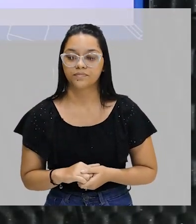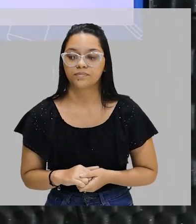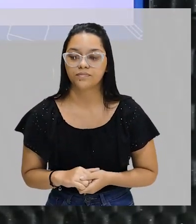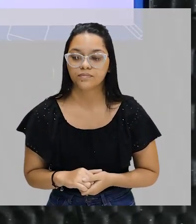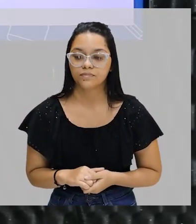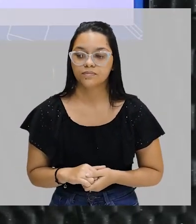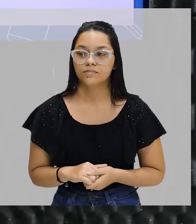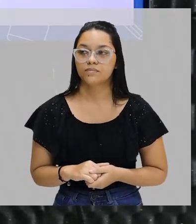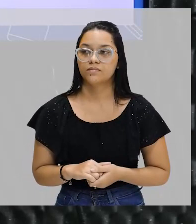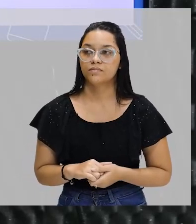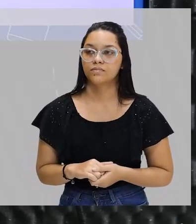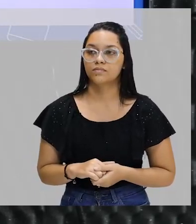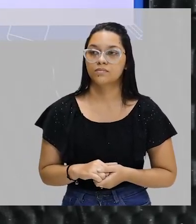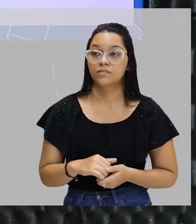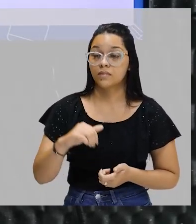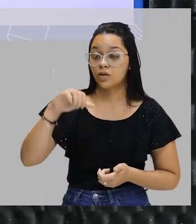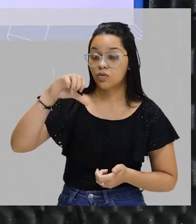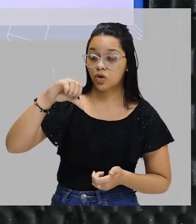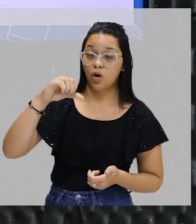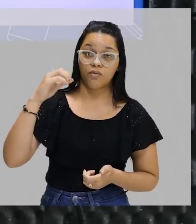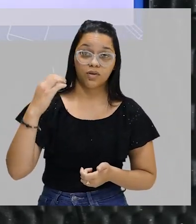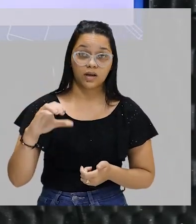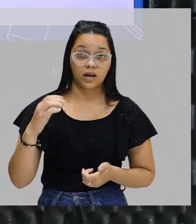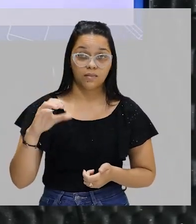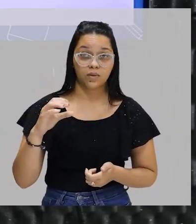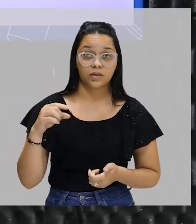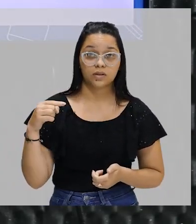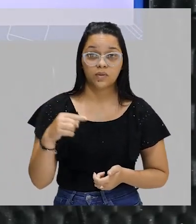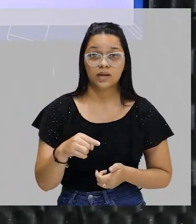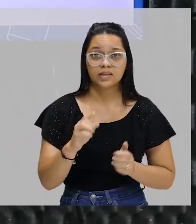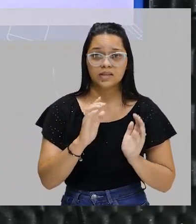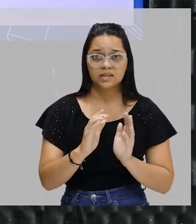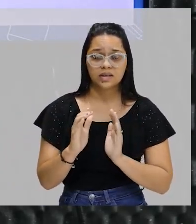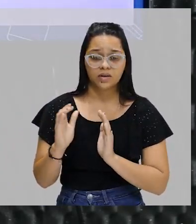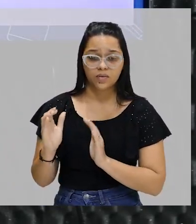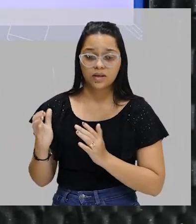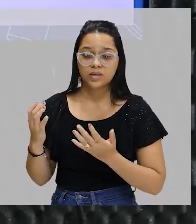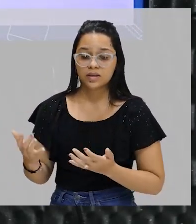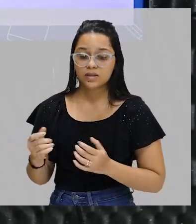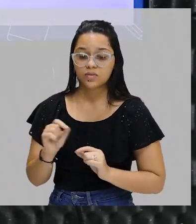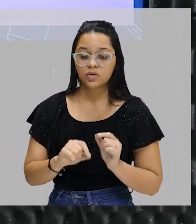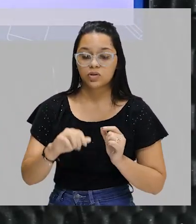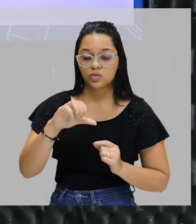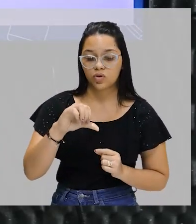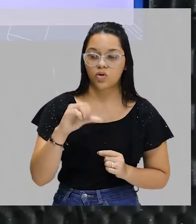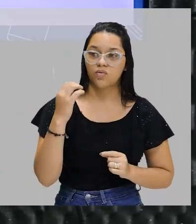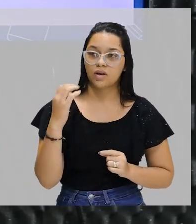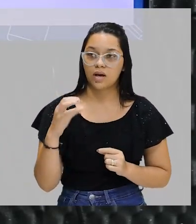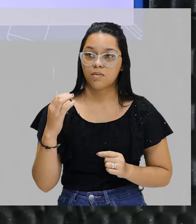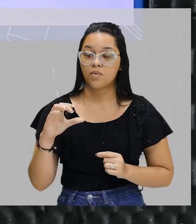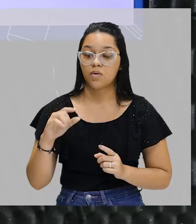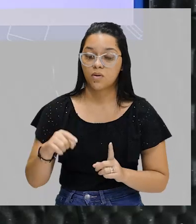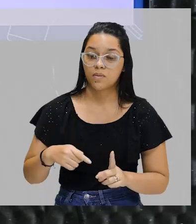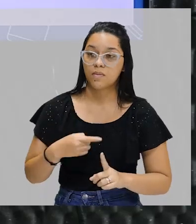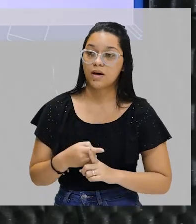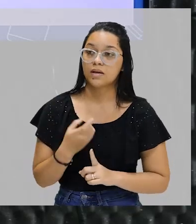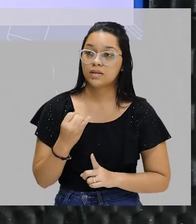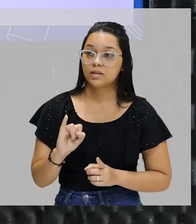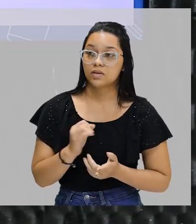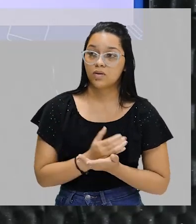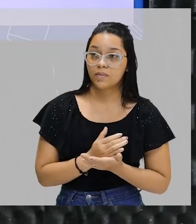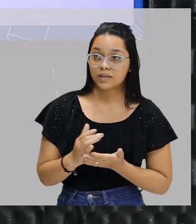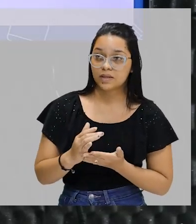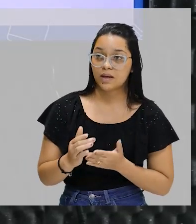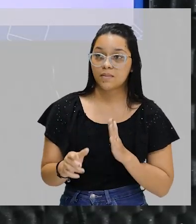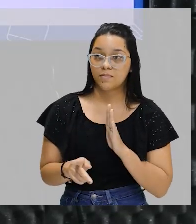6, 7, 8, 9 carbonos. Então, essa sequência linear, 9 carbonos. Mas, se eu começar a